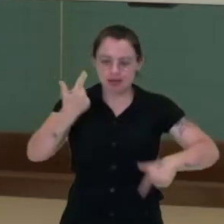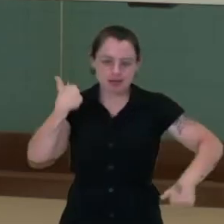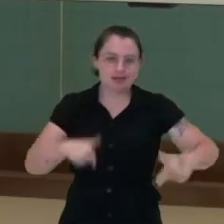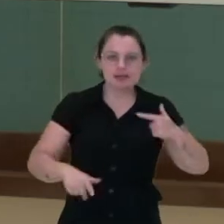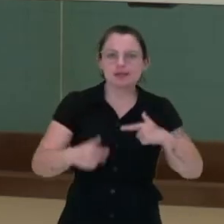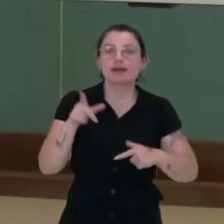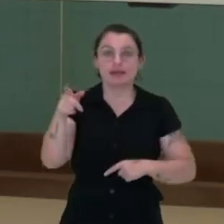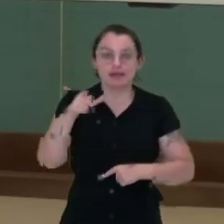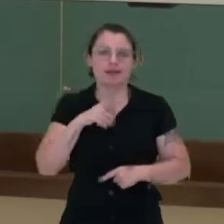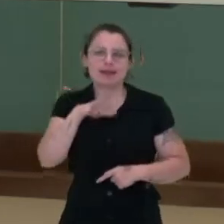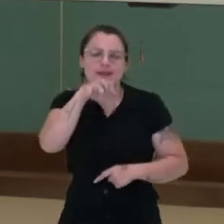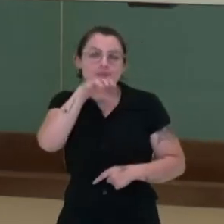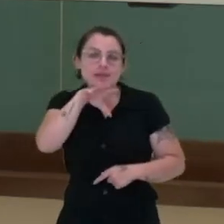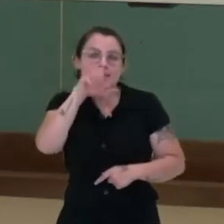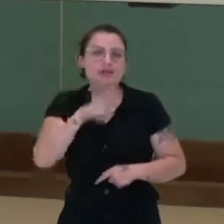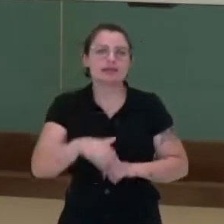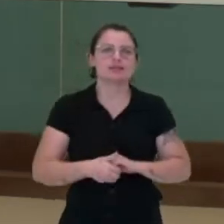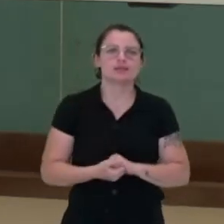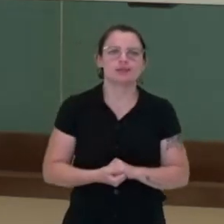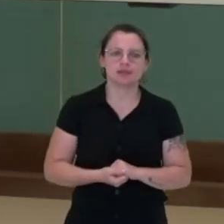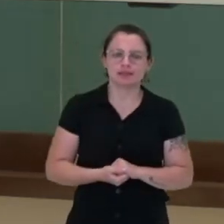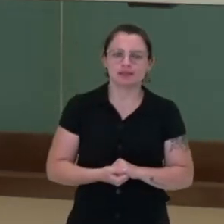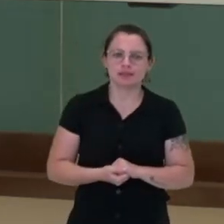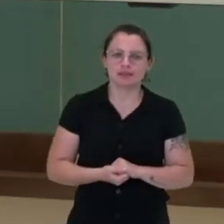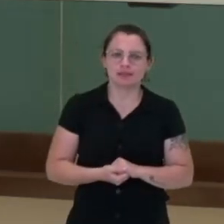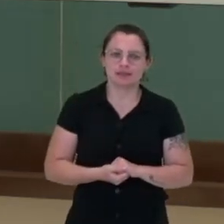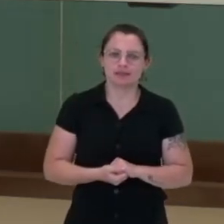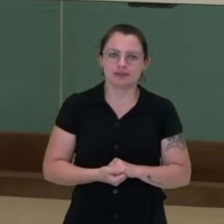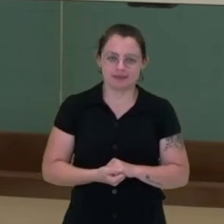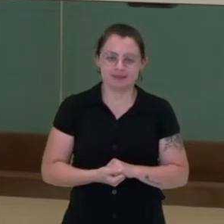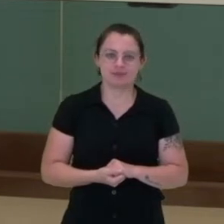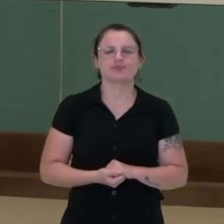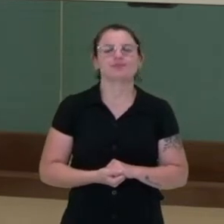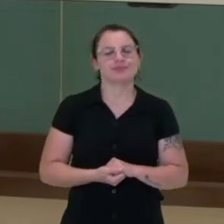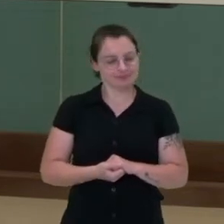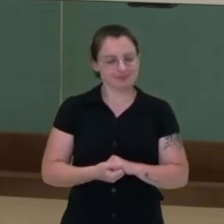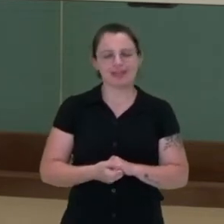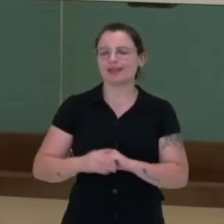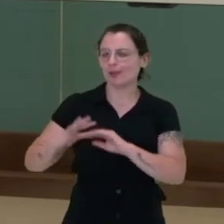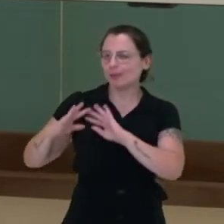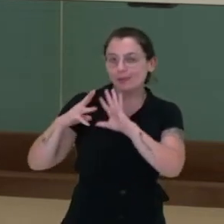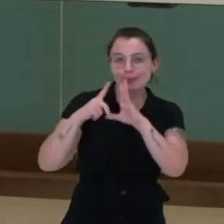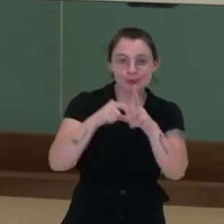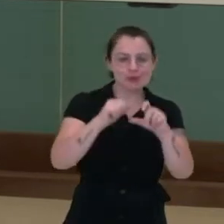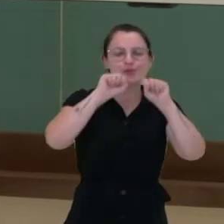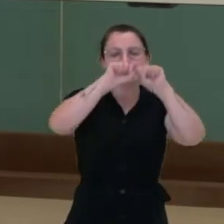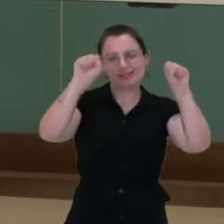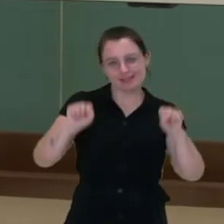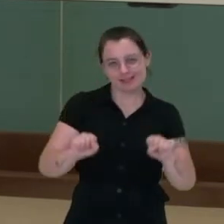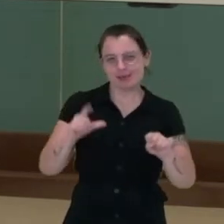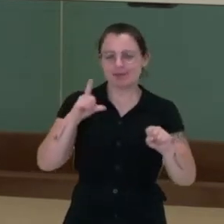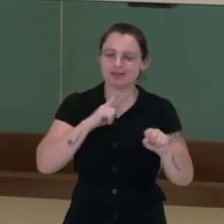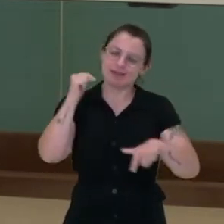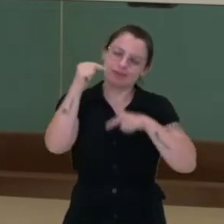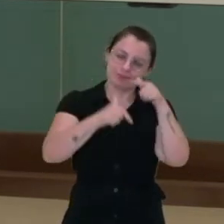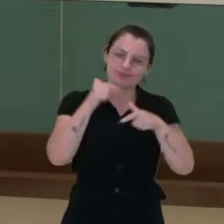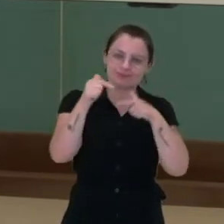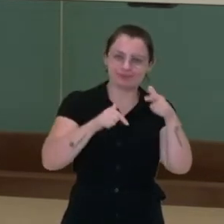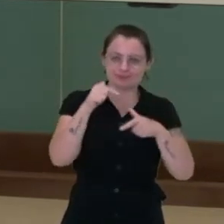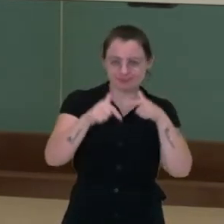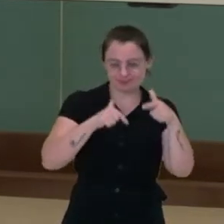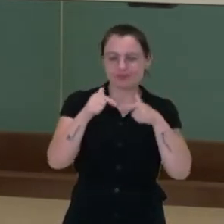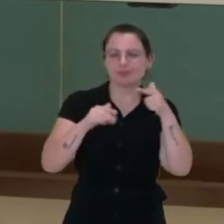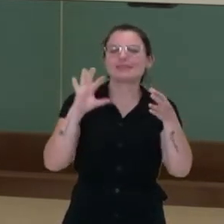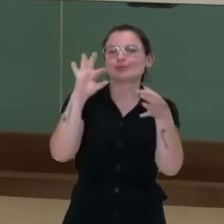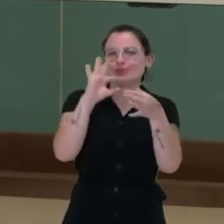Ela está respirando, ela tem que ver aonde ela pulou. Então, vários sistemas com as suas funções trabalhando em conjunto